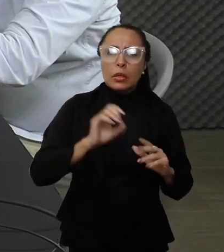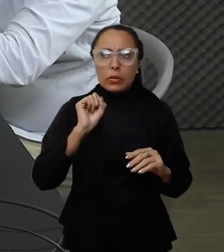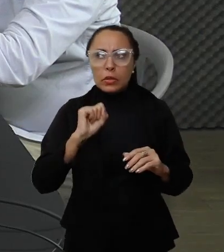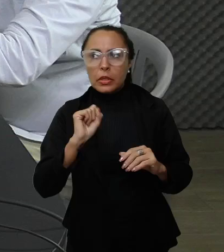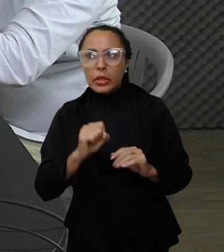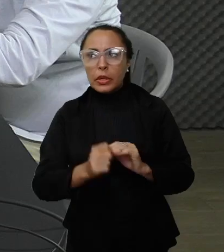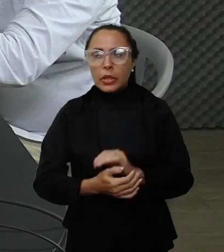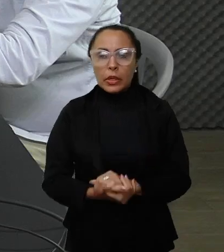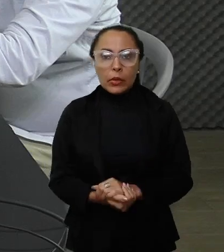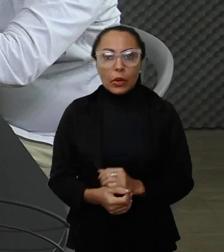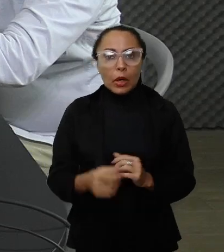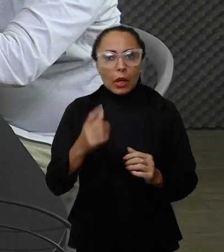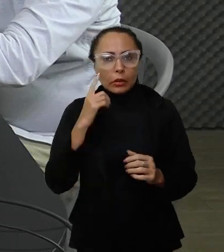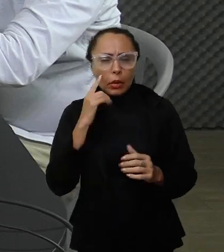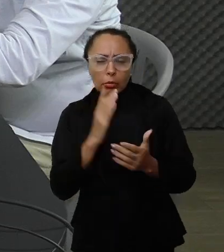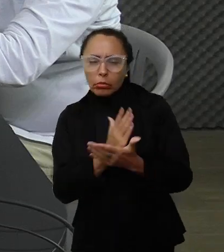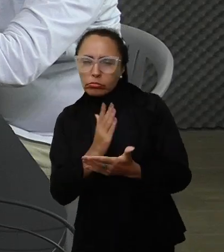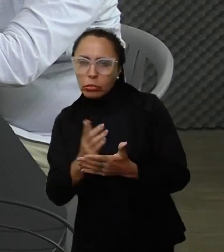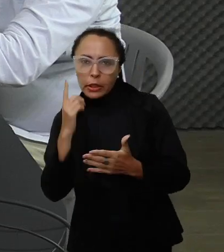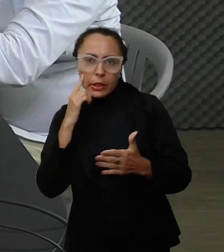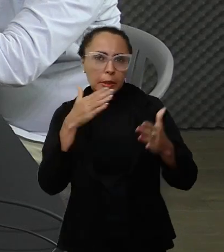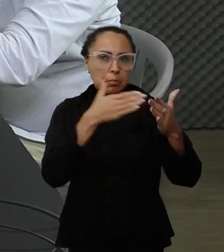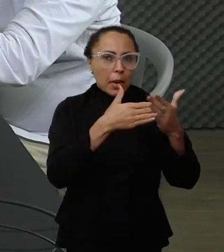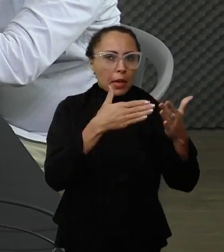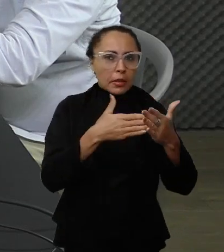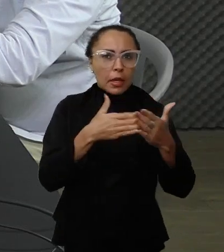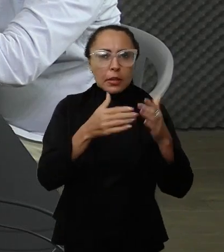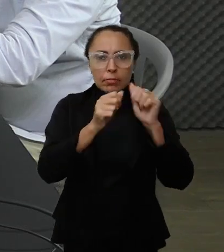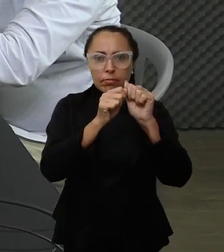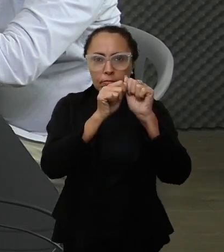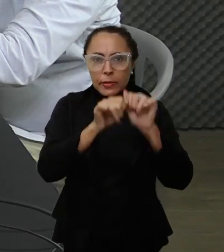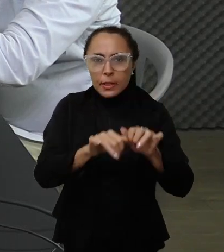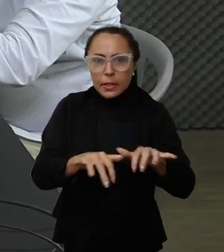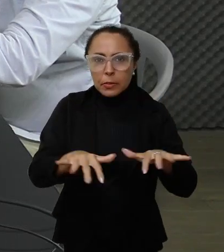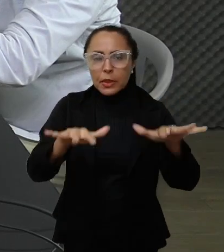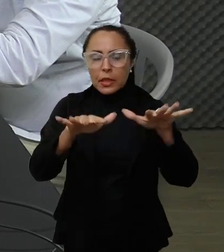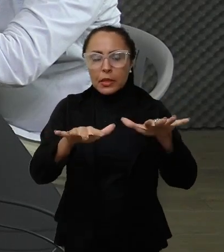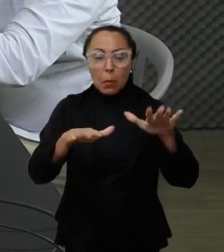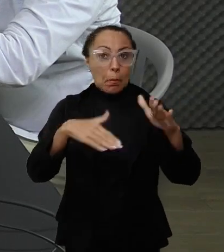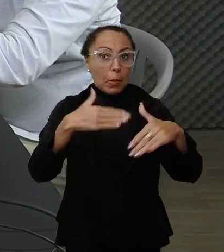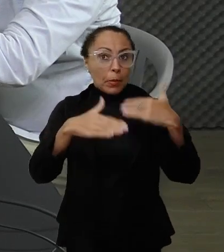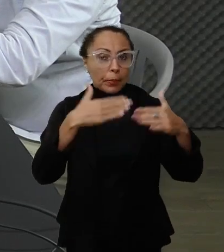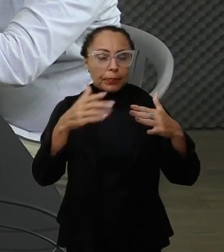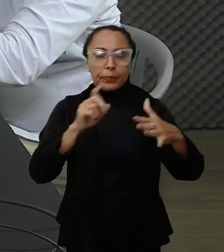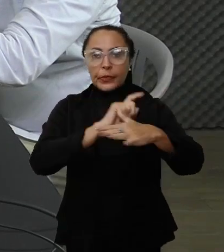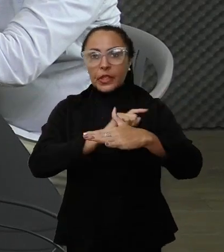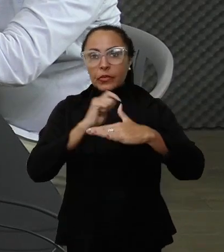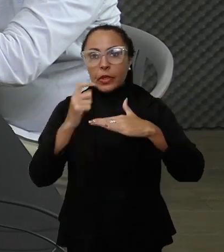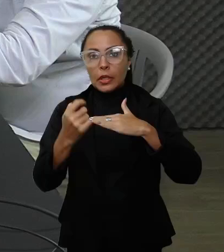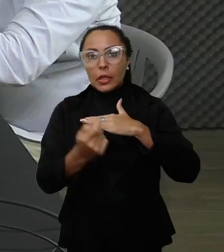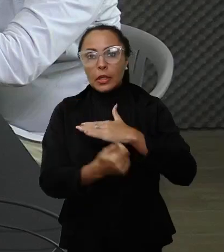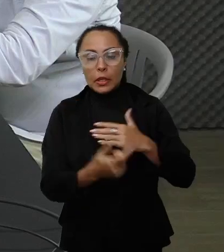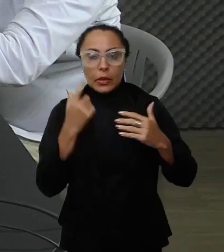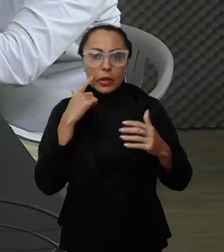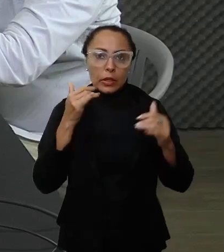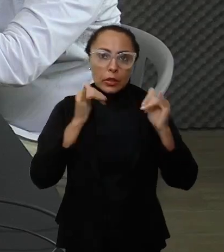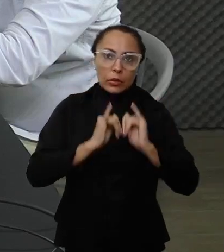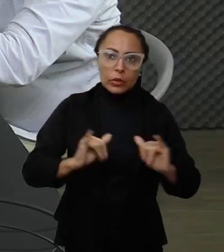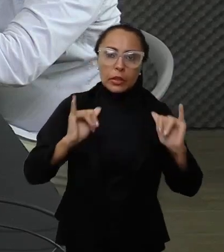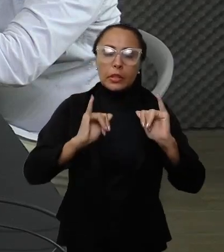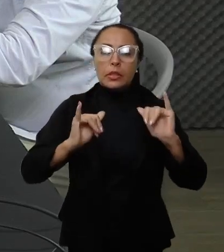que impeça essa disseminação desenfreada de fake news e de notícias que